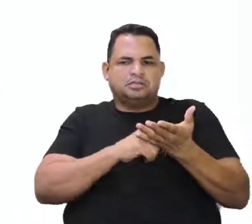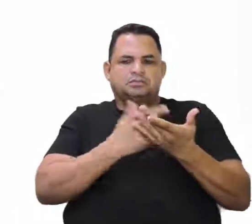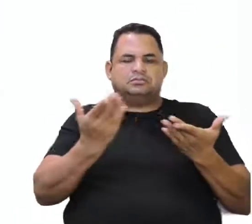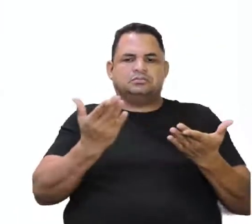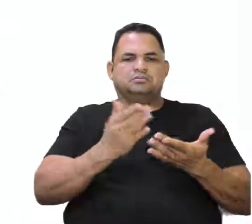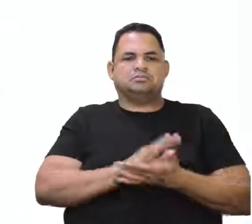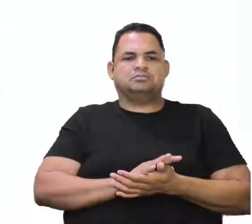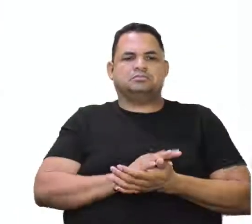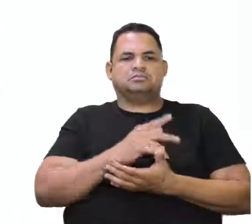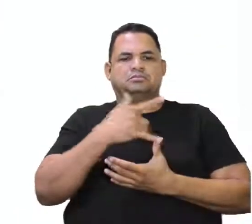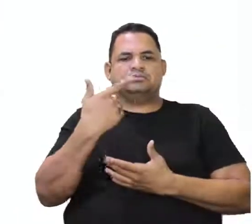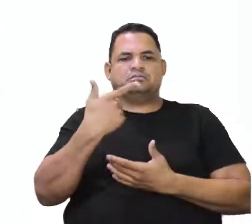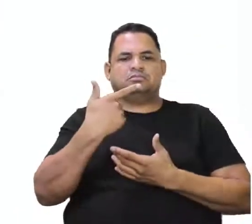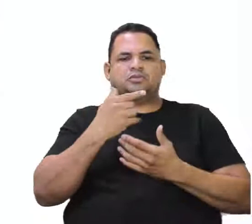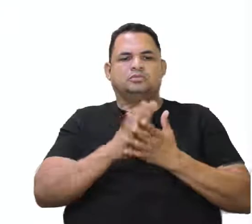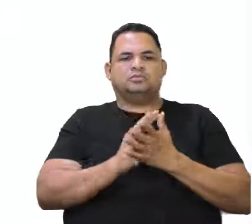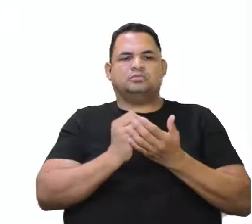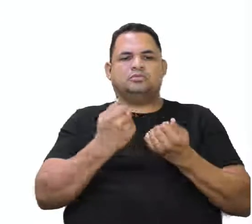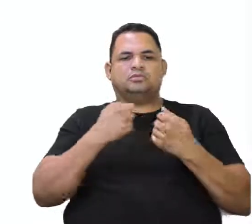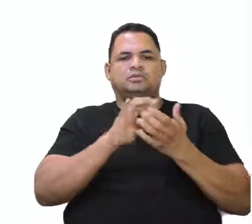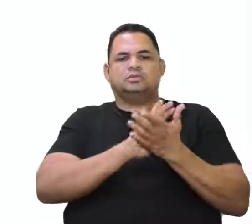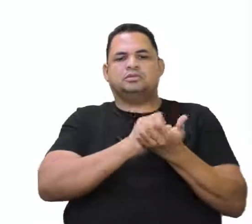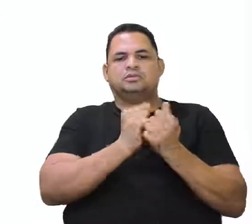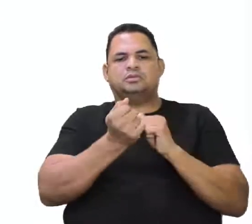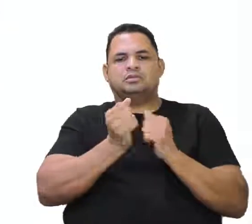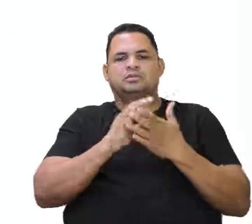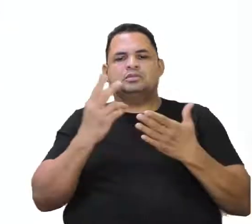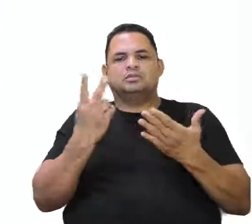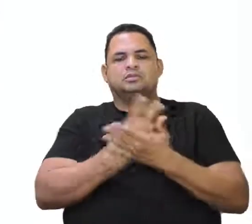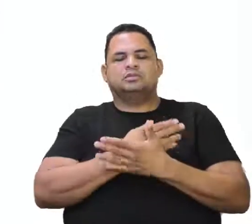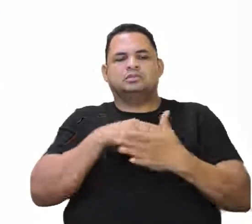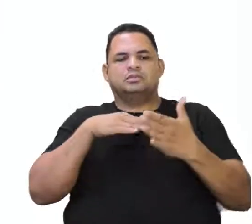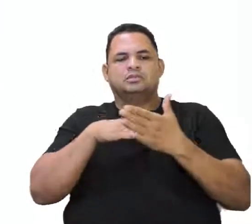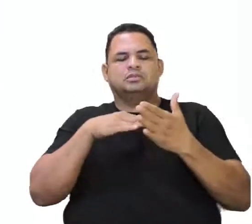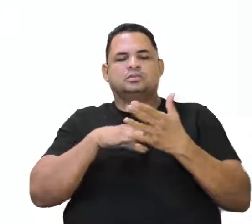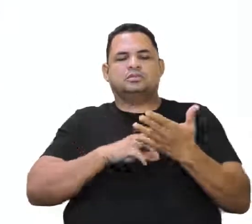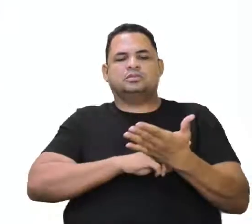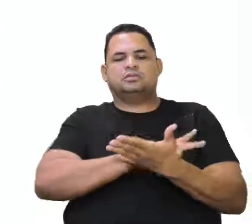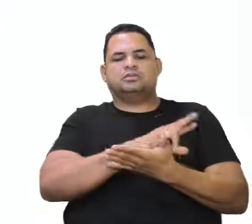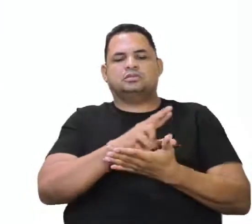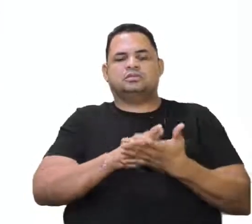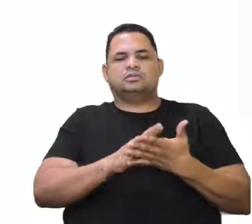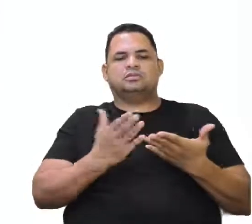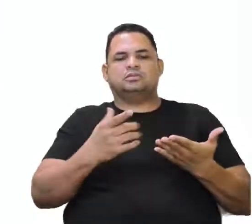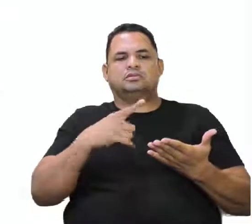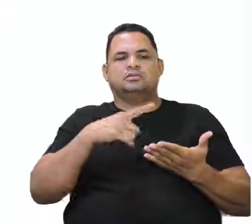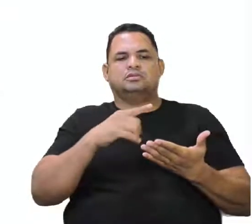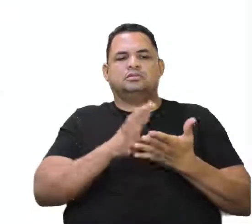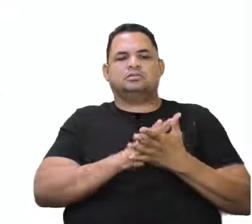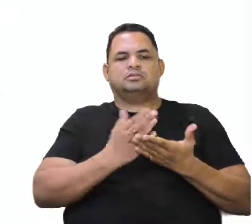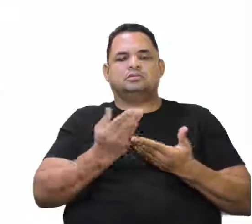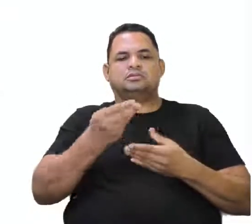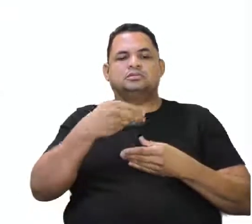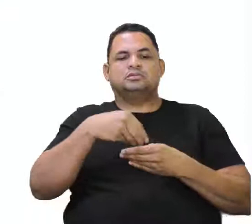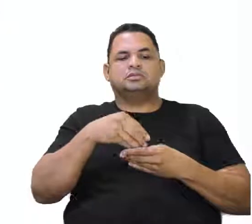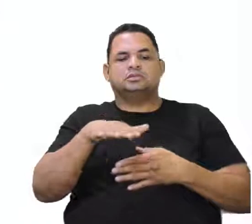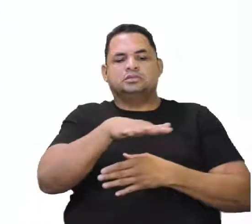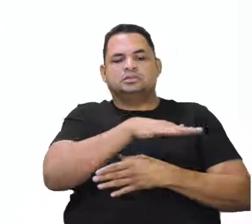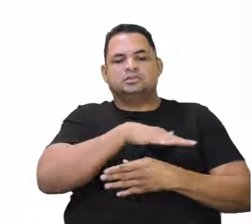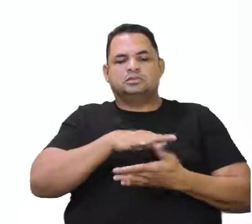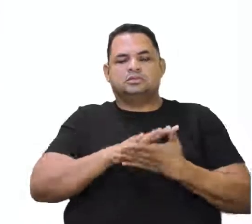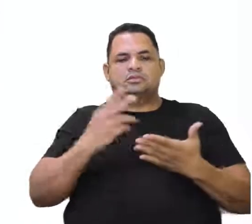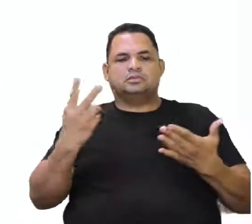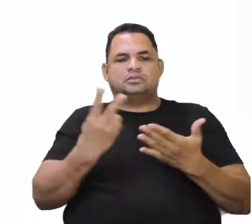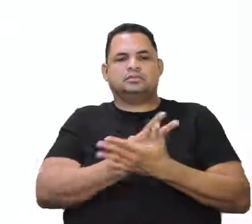tá? 2, poder de adaptação a fatores limitantes. Então, várias espécies vão ter intrinsecamente nelas